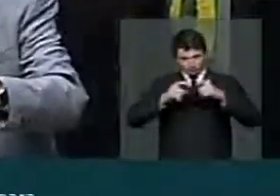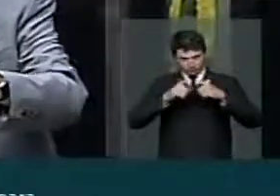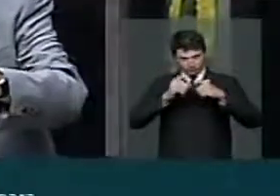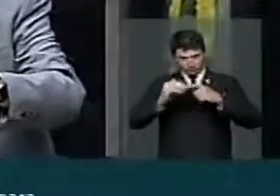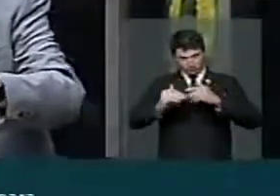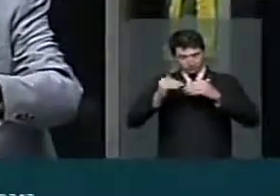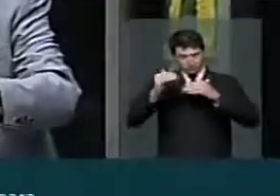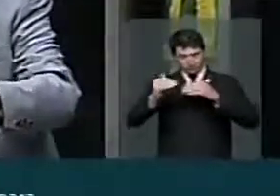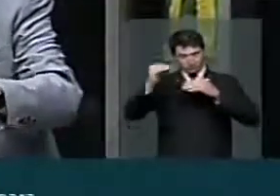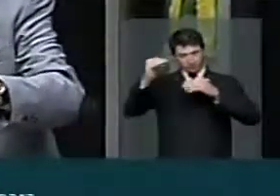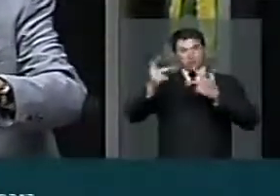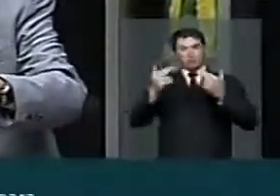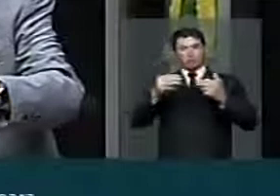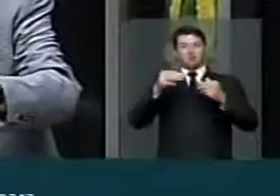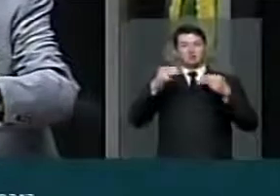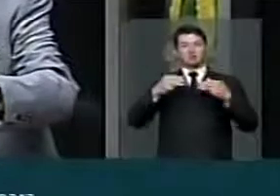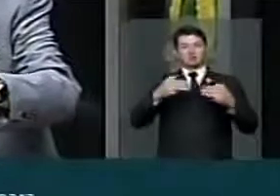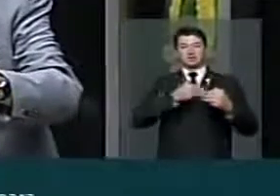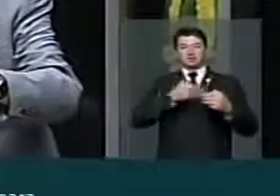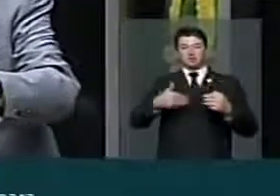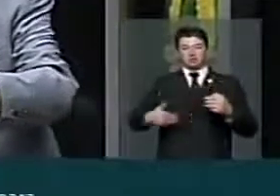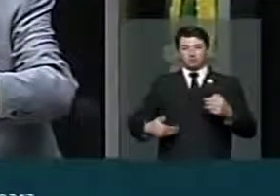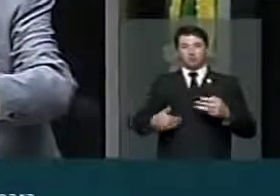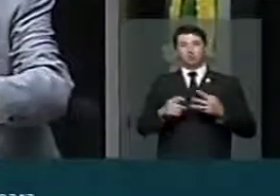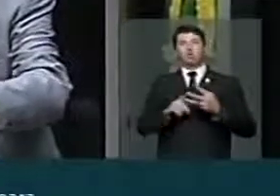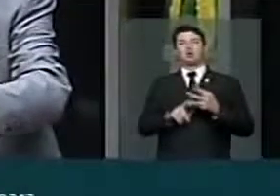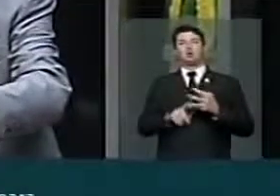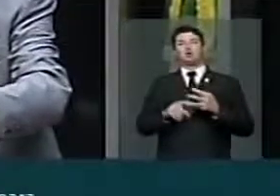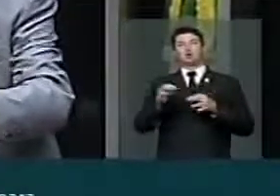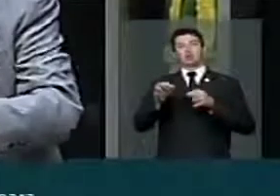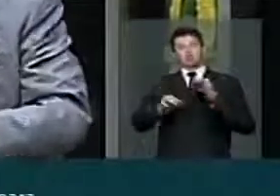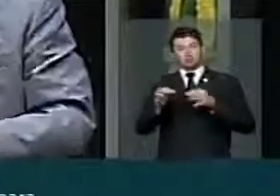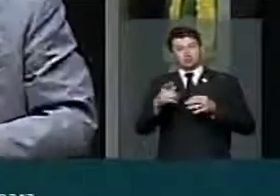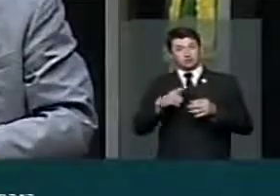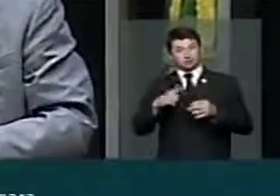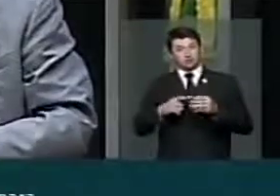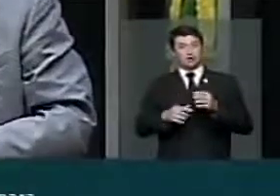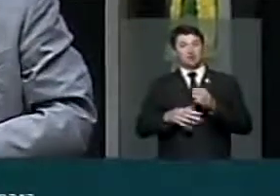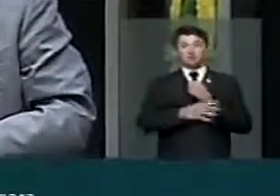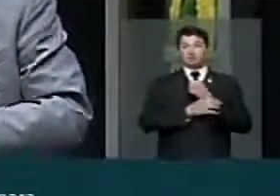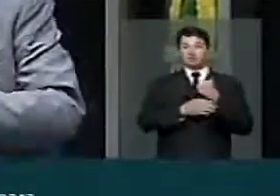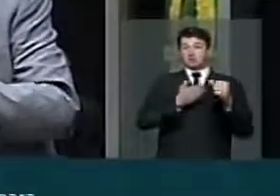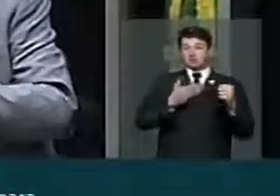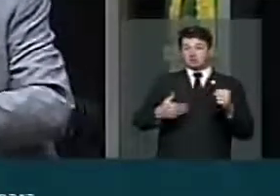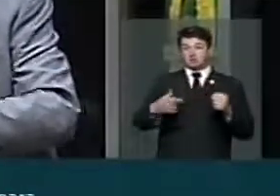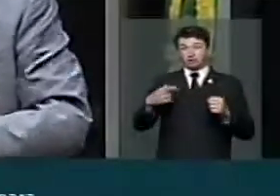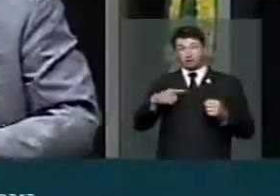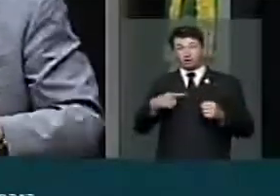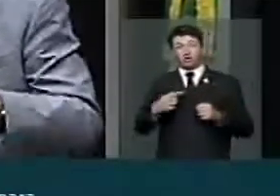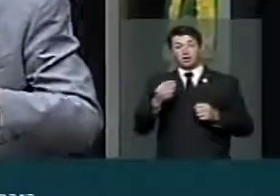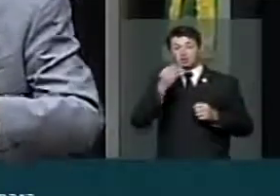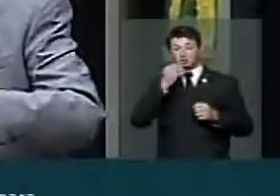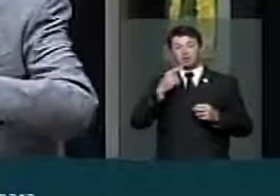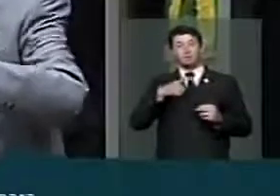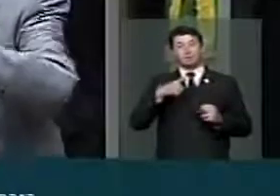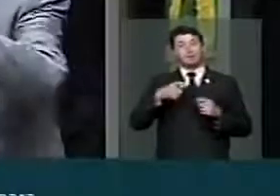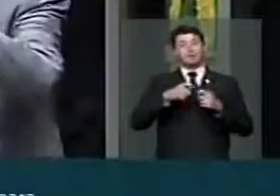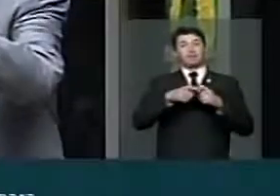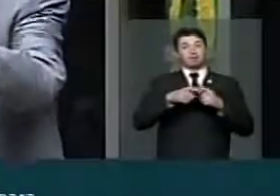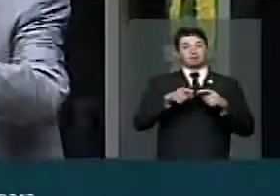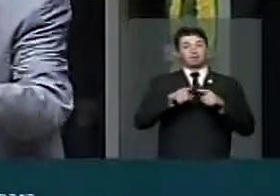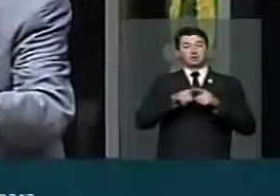nós temos aí no Ministério Público, na Justiça, na Segurança Pública, nós teríamos então um médico que